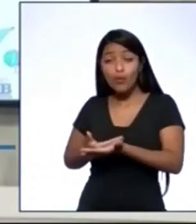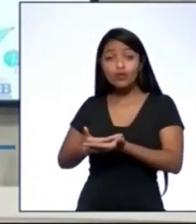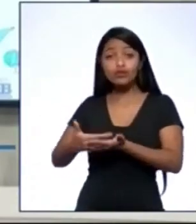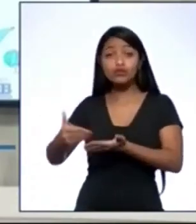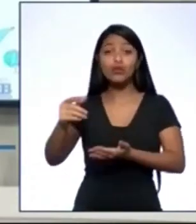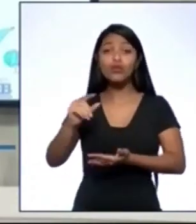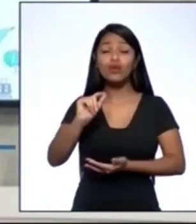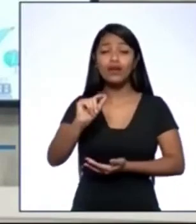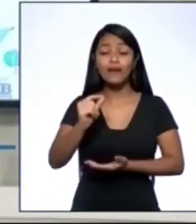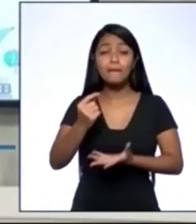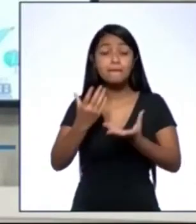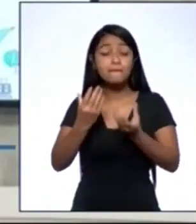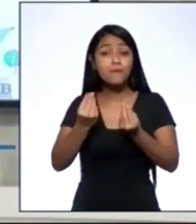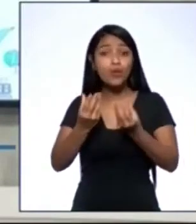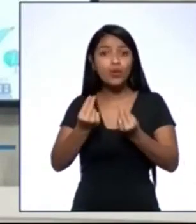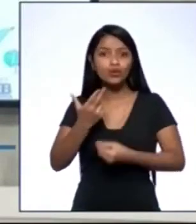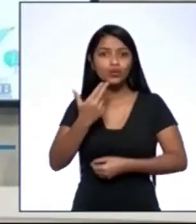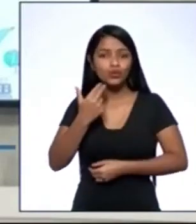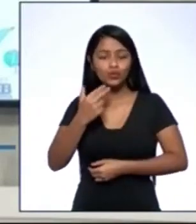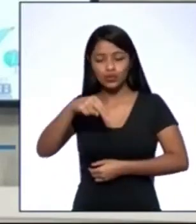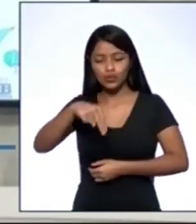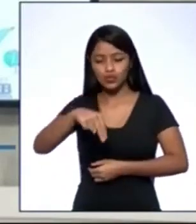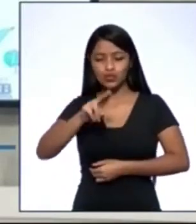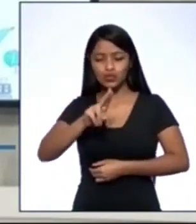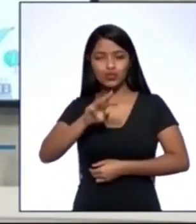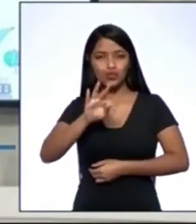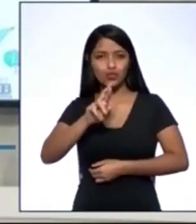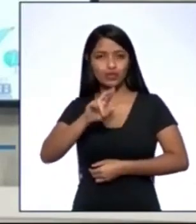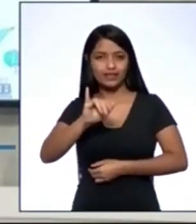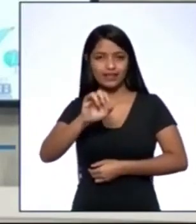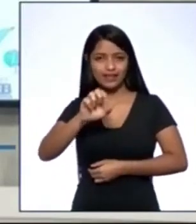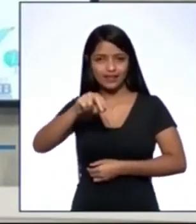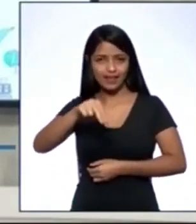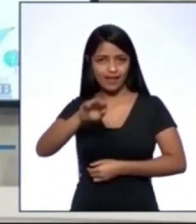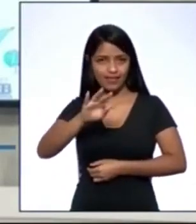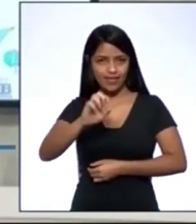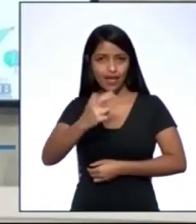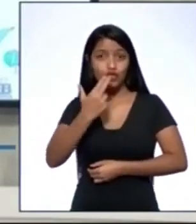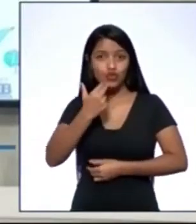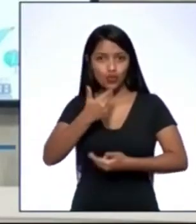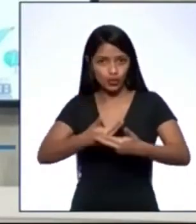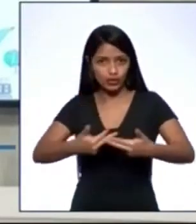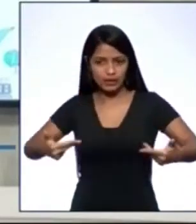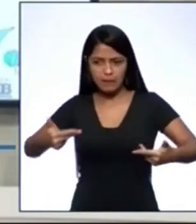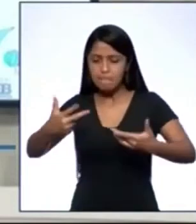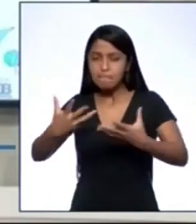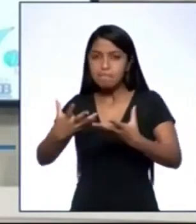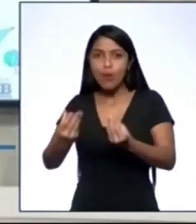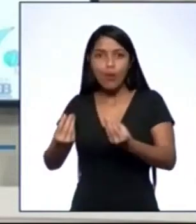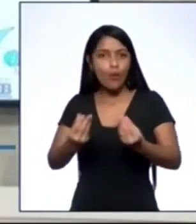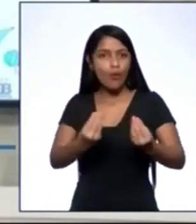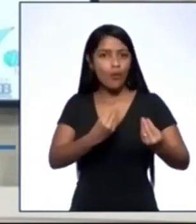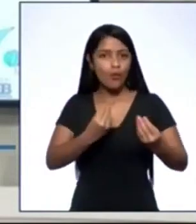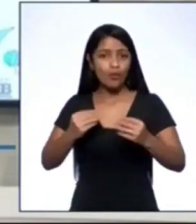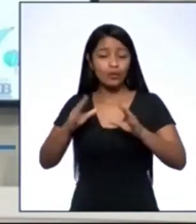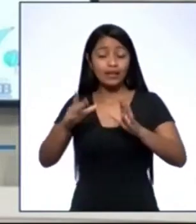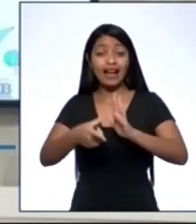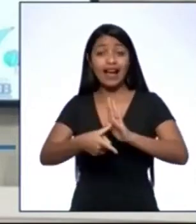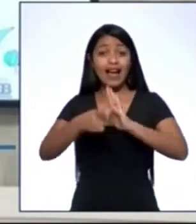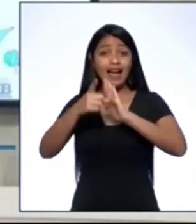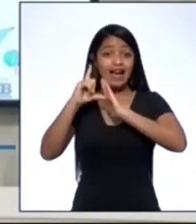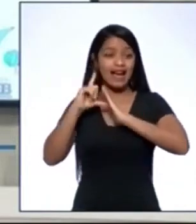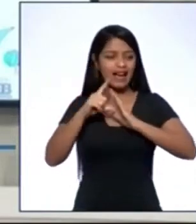De nutrientes no local. Por isso que se eu tivesse tratado o esgoto antes de